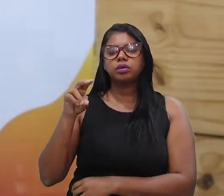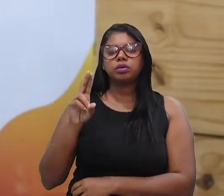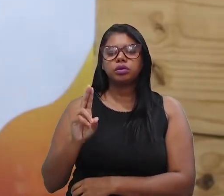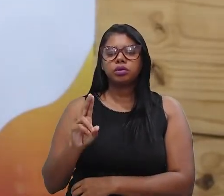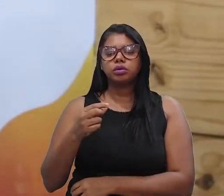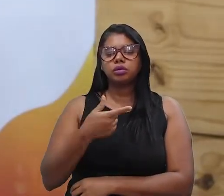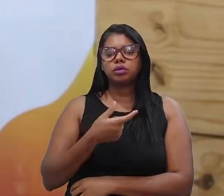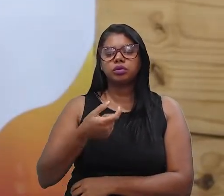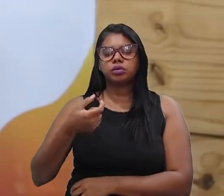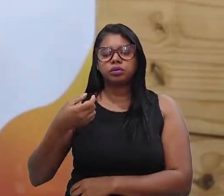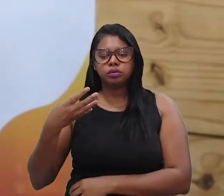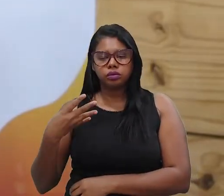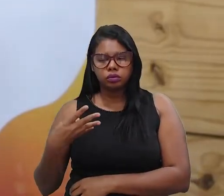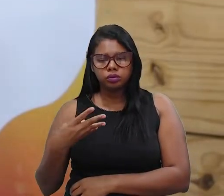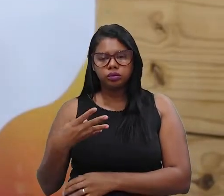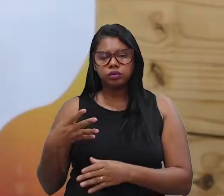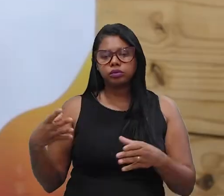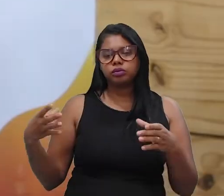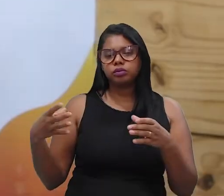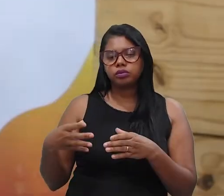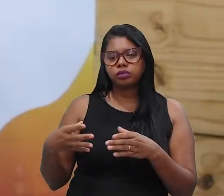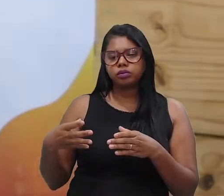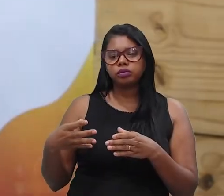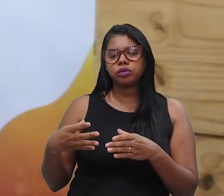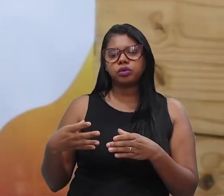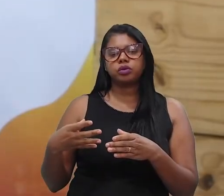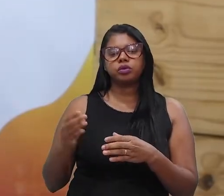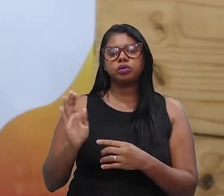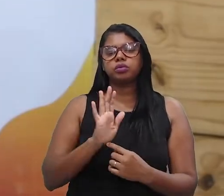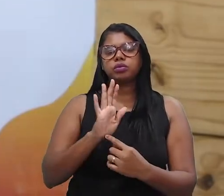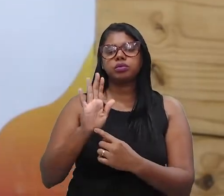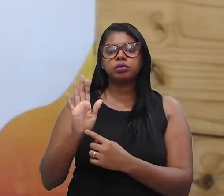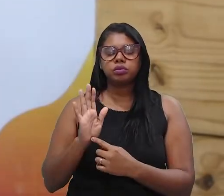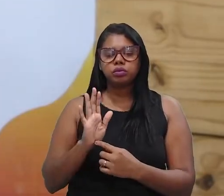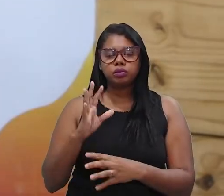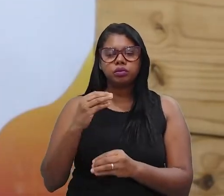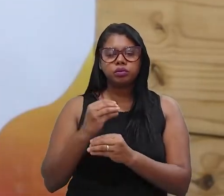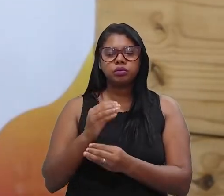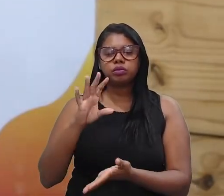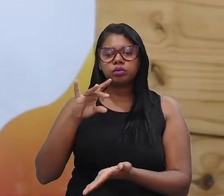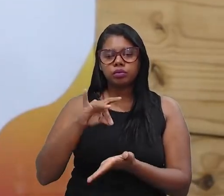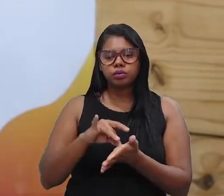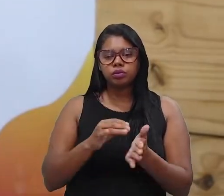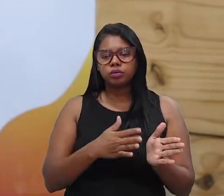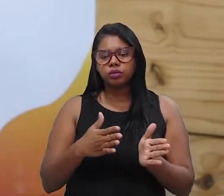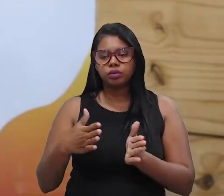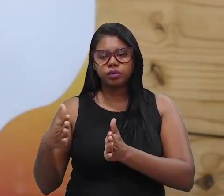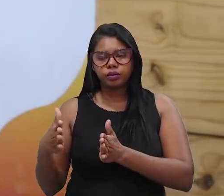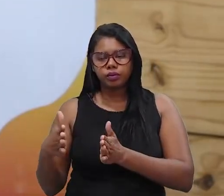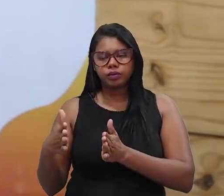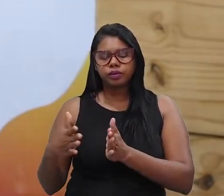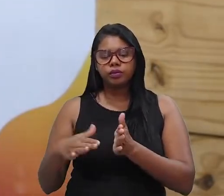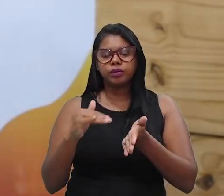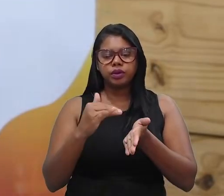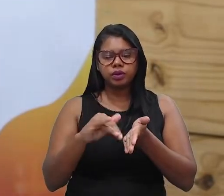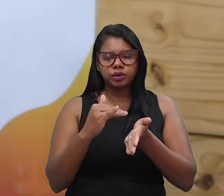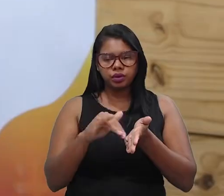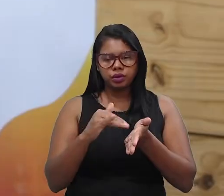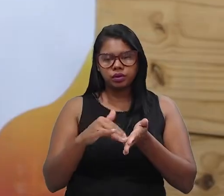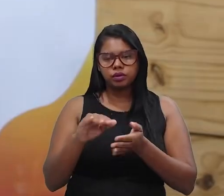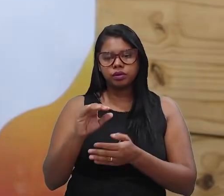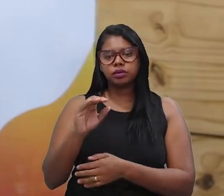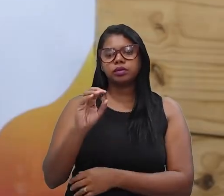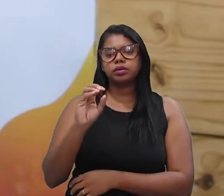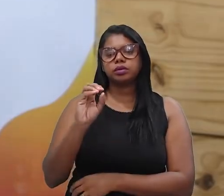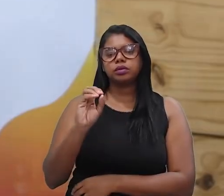a cooperativa do Pacto Global, com Kofi Annan, que era, até então, no período, o secretário da ONU.